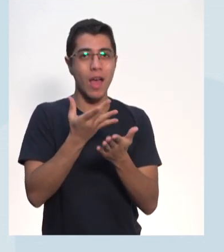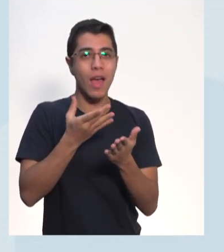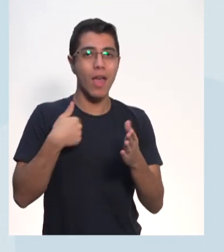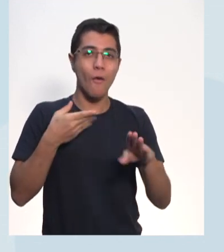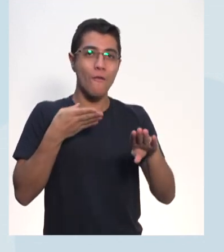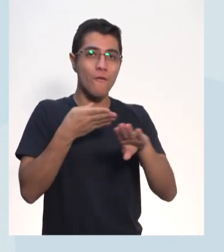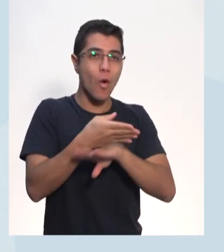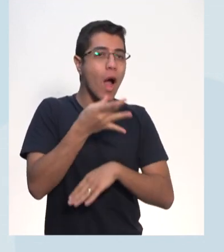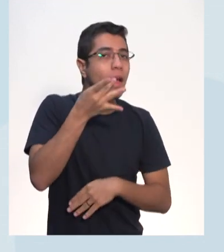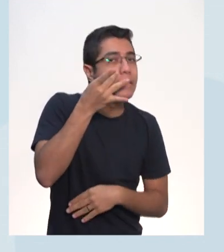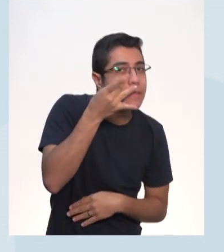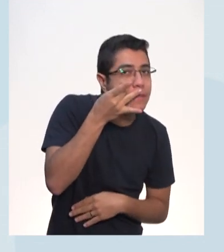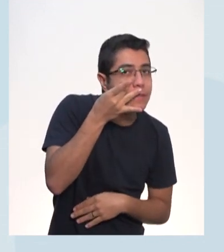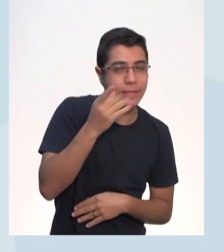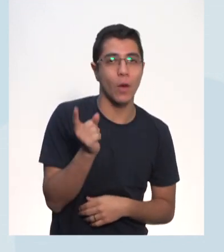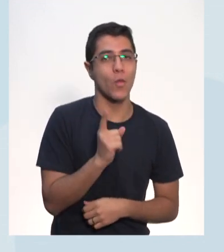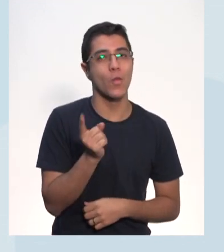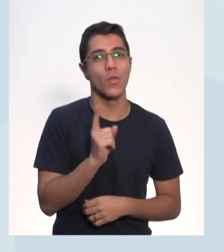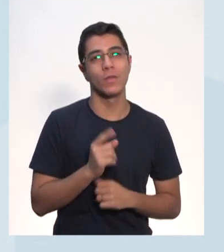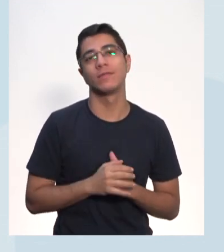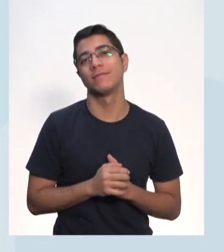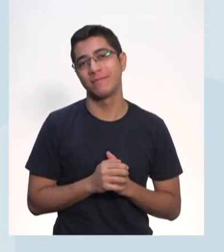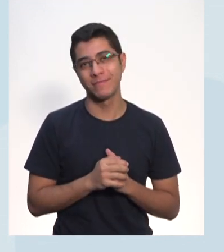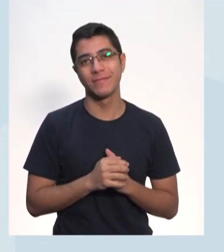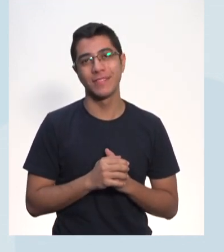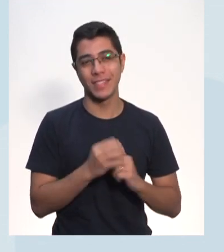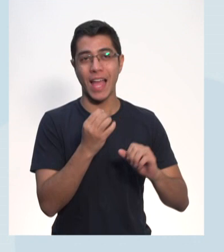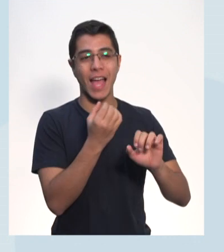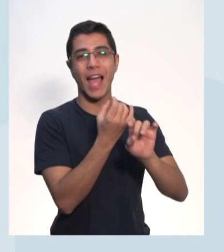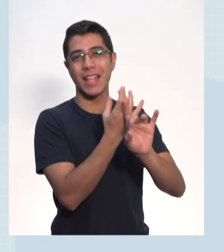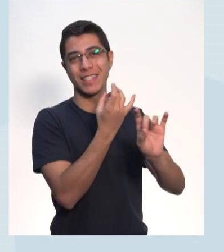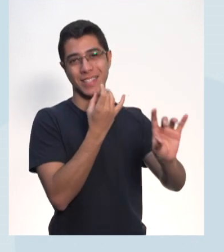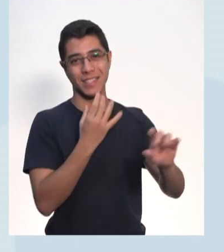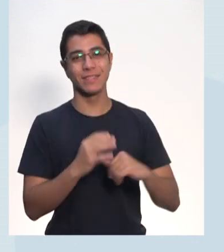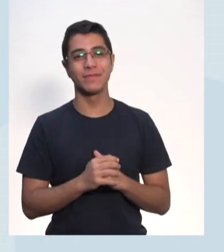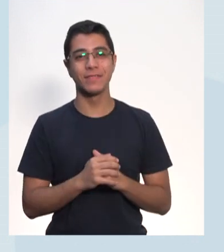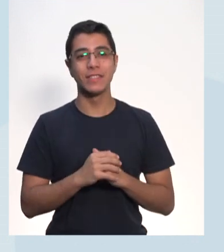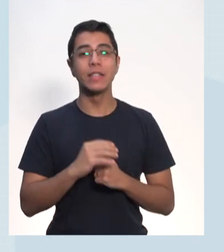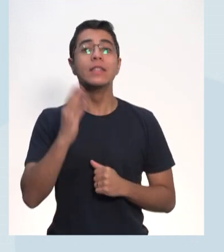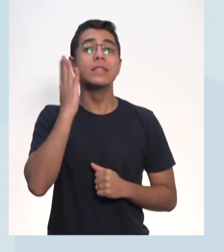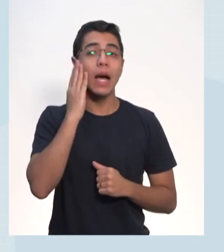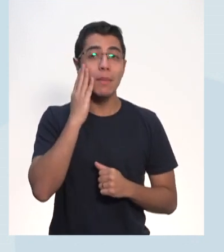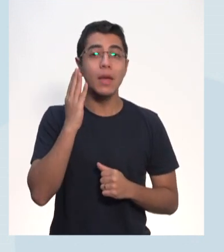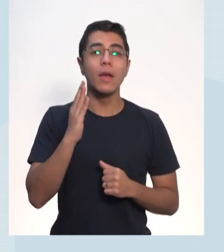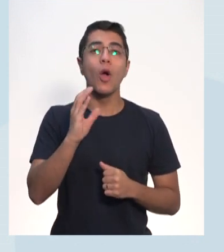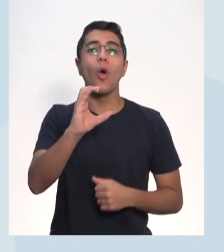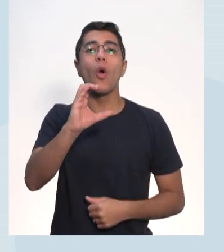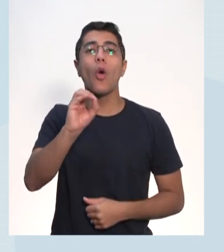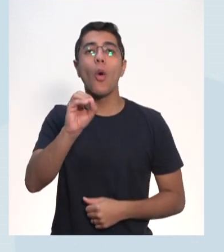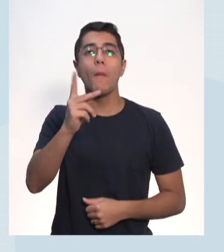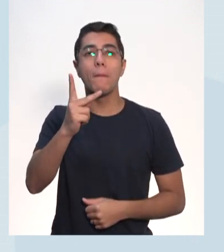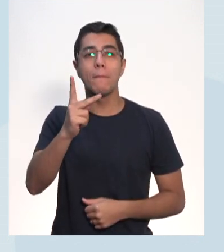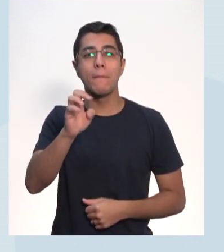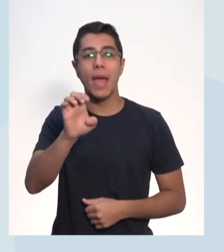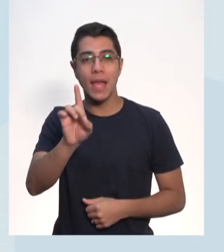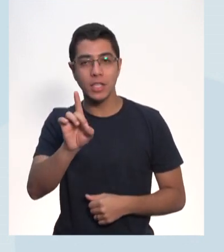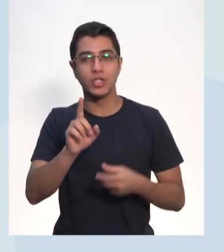comunicado Coped, CGRH, EFAP e CITEM. Esse comunicado ele trouxe algumas informações e ele